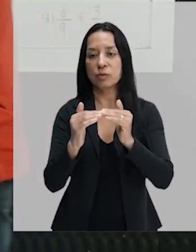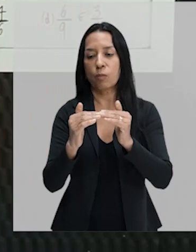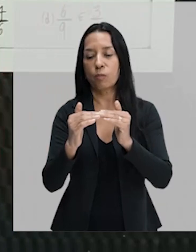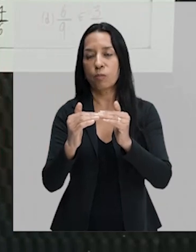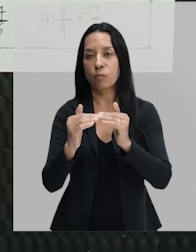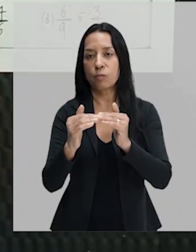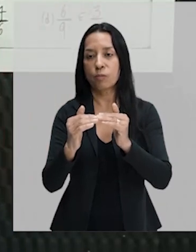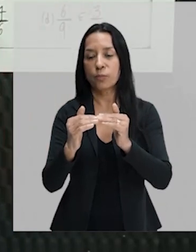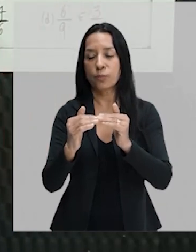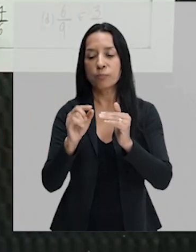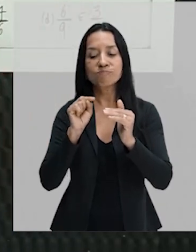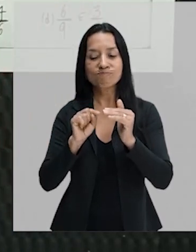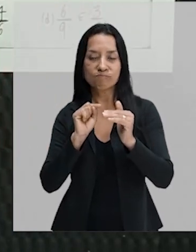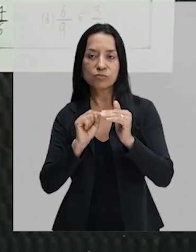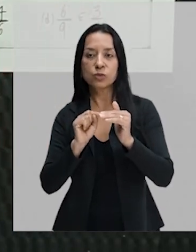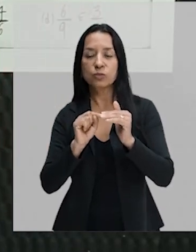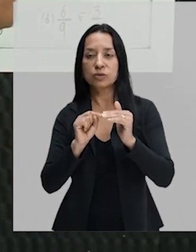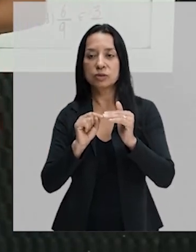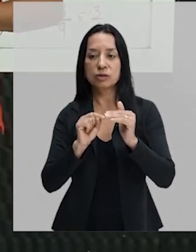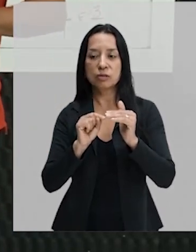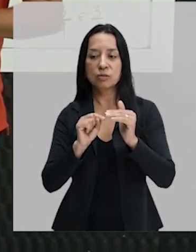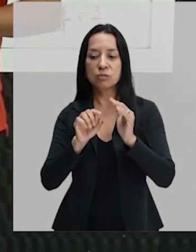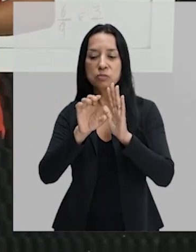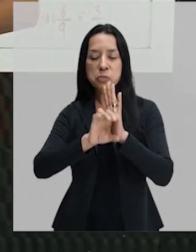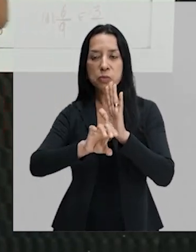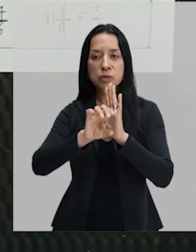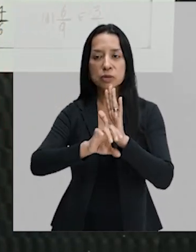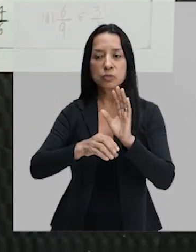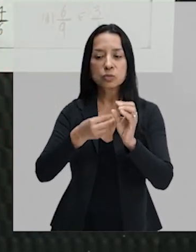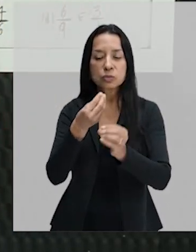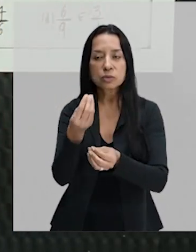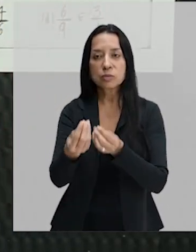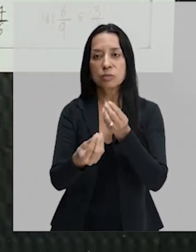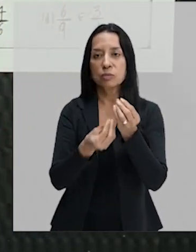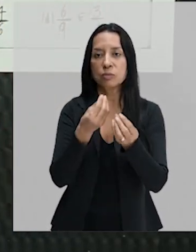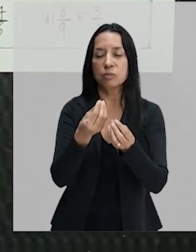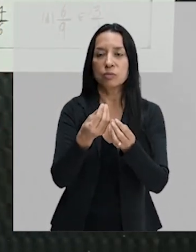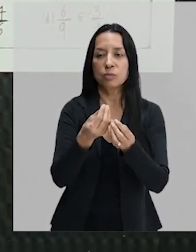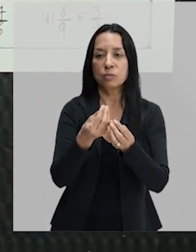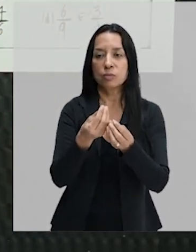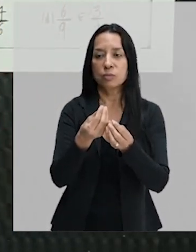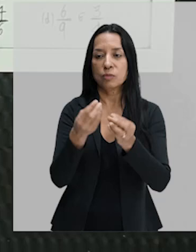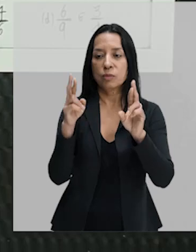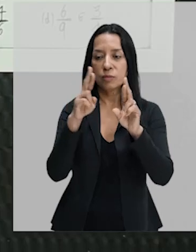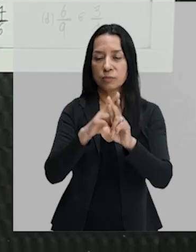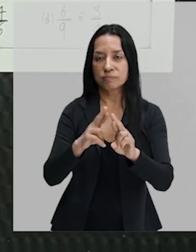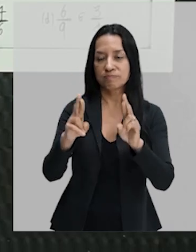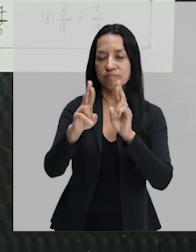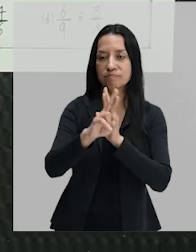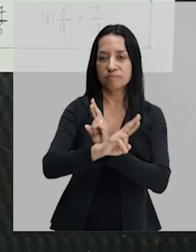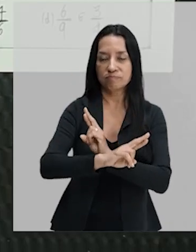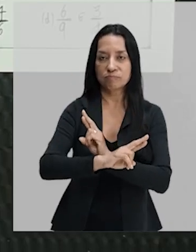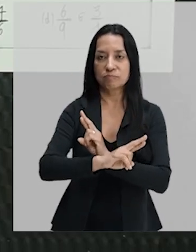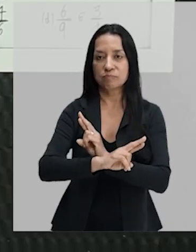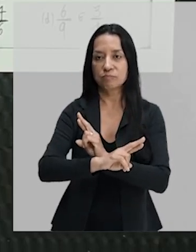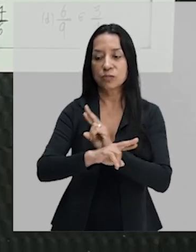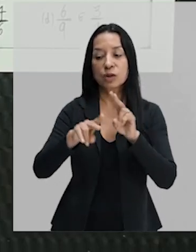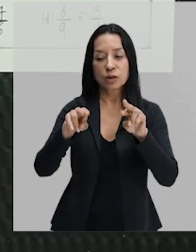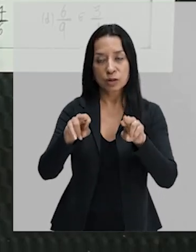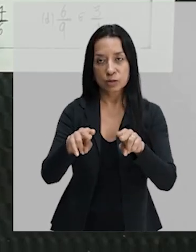Uma proporção, já a gente define, nada mais é do que uma relação,